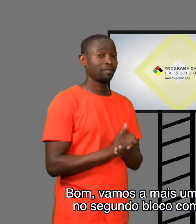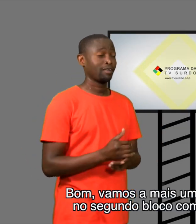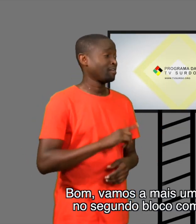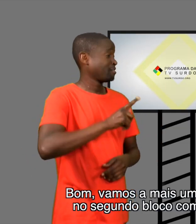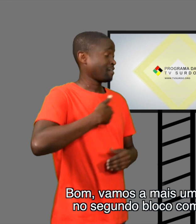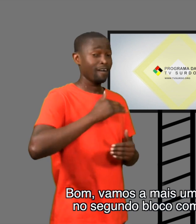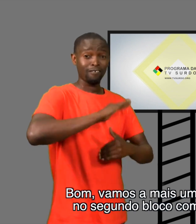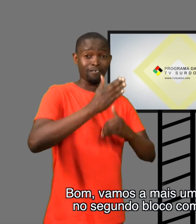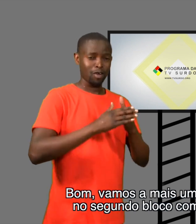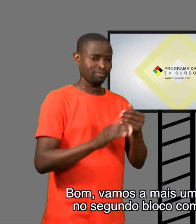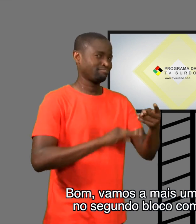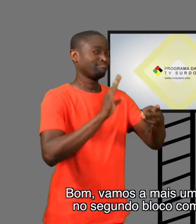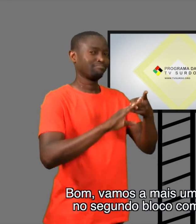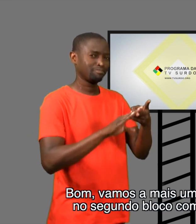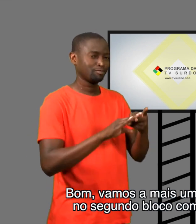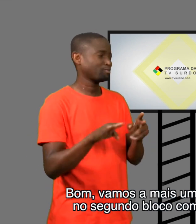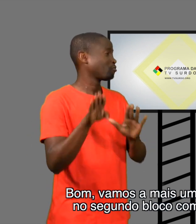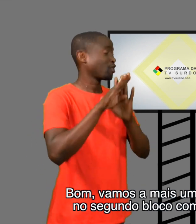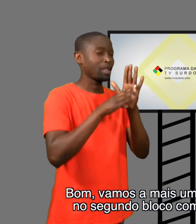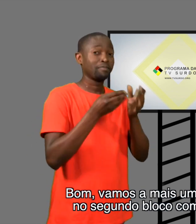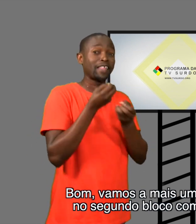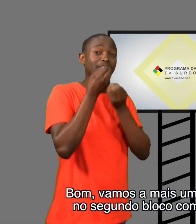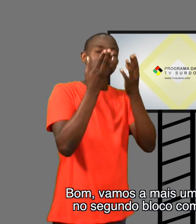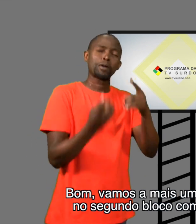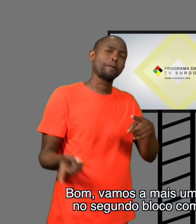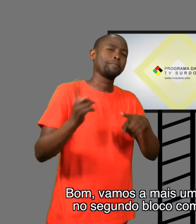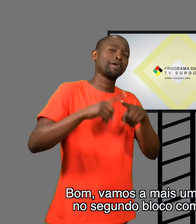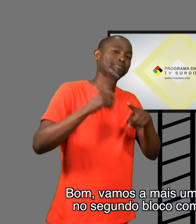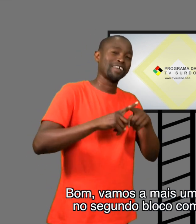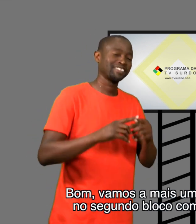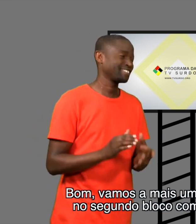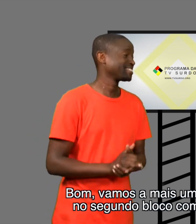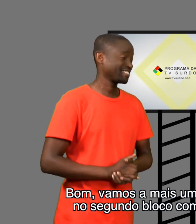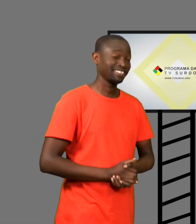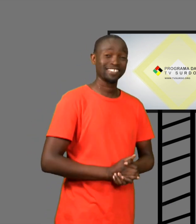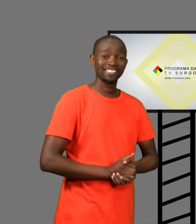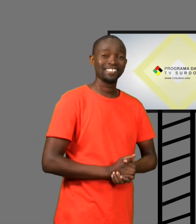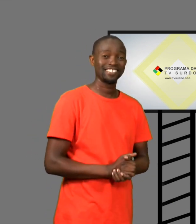intervalo. Voltamos no segundo bloco com mais informação.